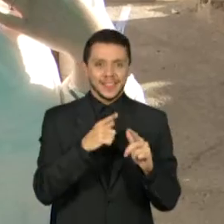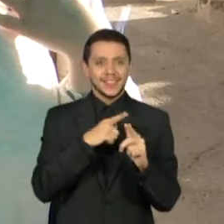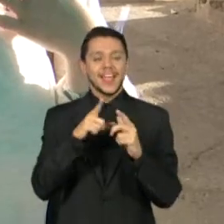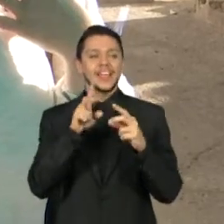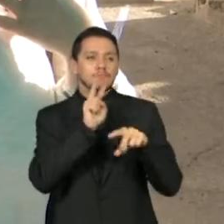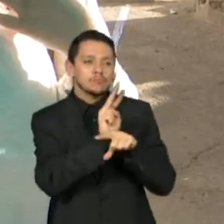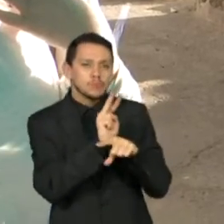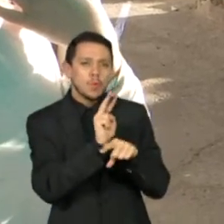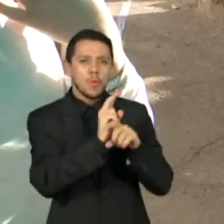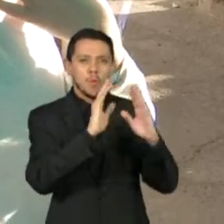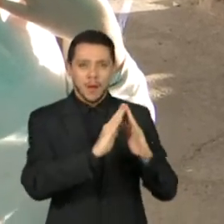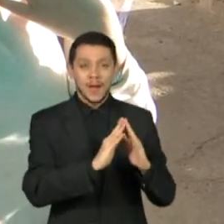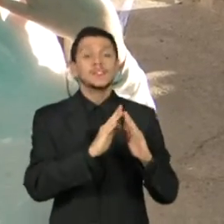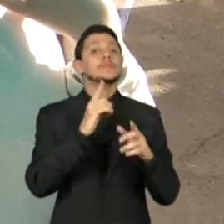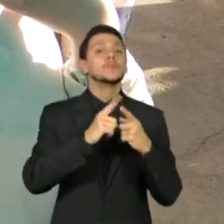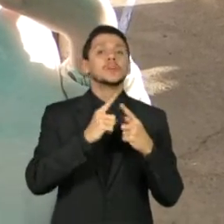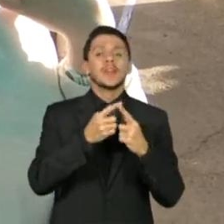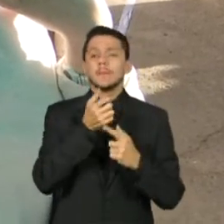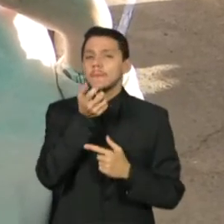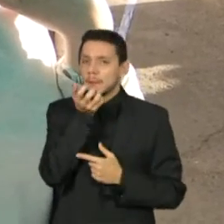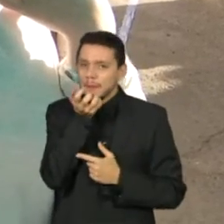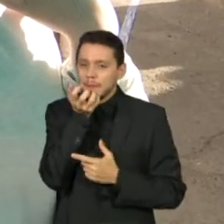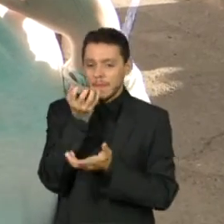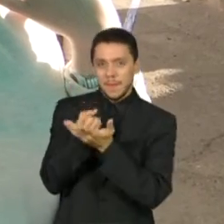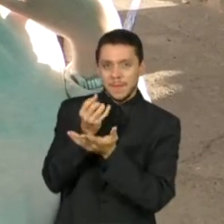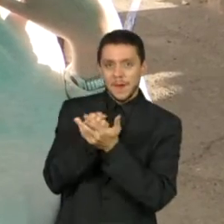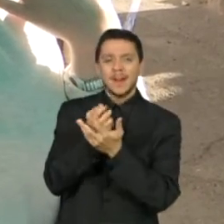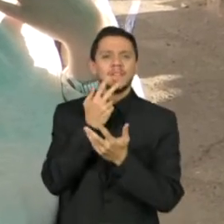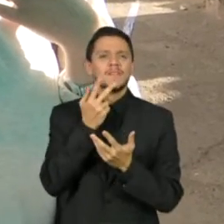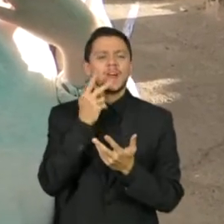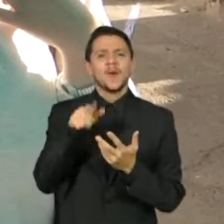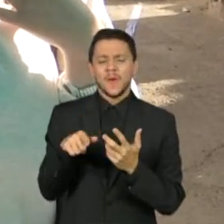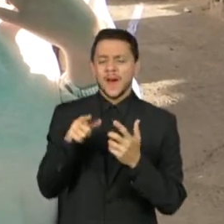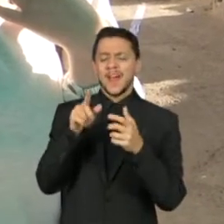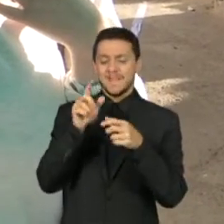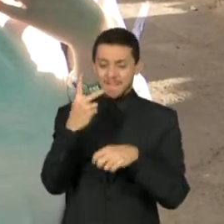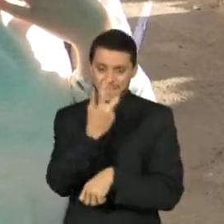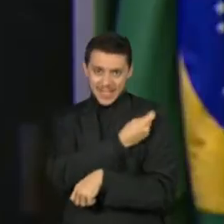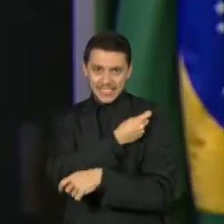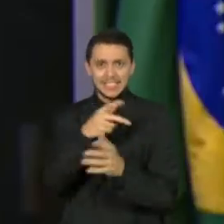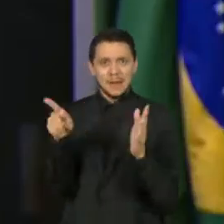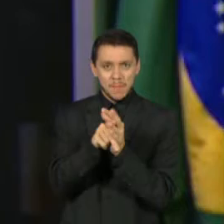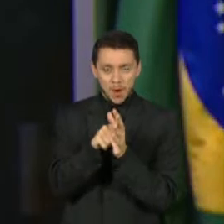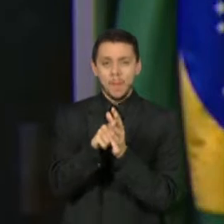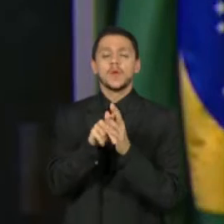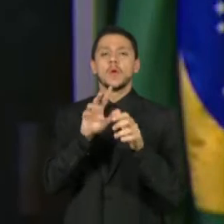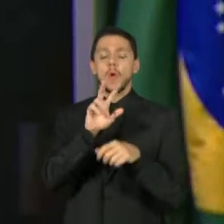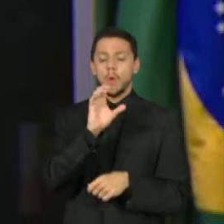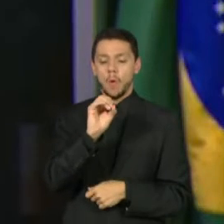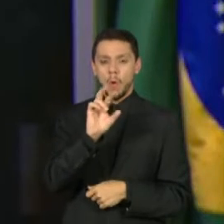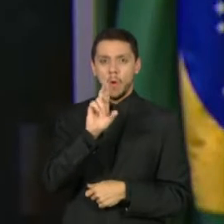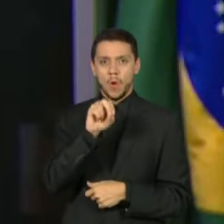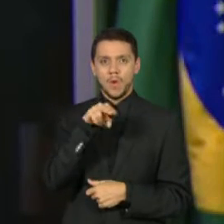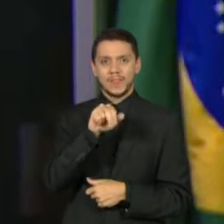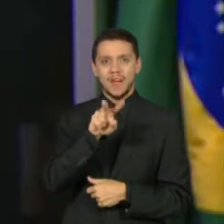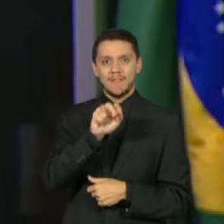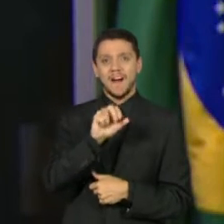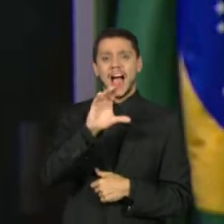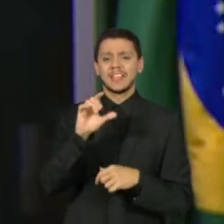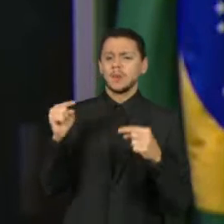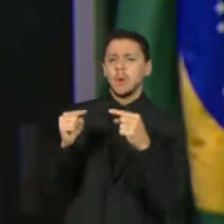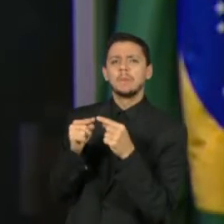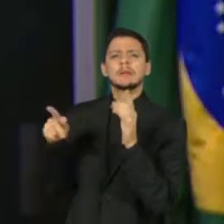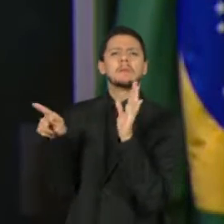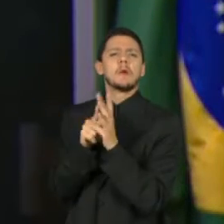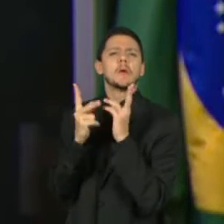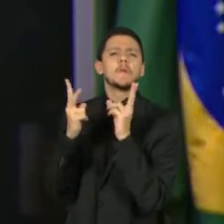áudio, relacionar a vacina Coronavac ao câncer e ao homossexualismo. A Justiça também rejeitou o pedido